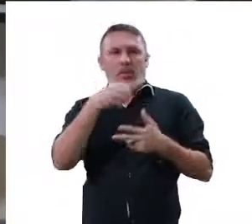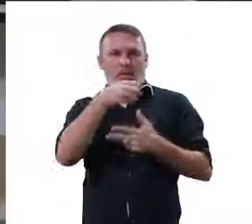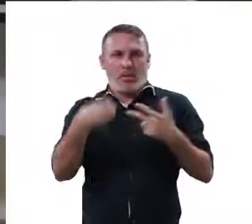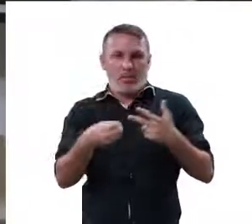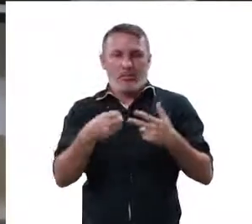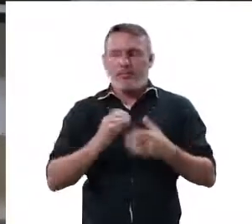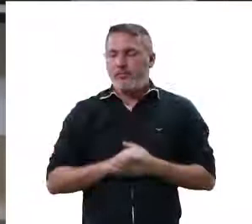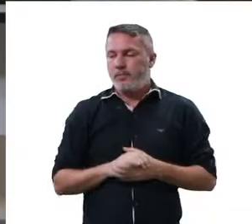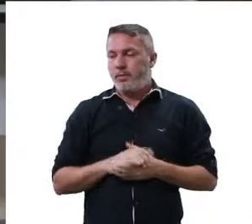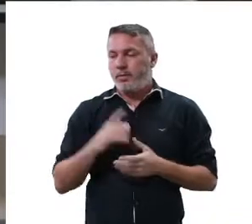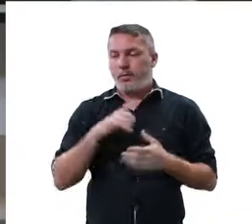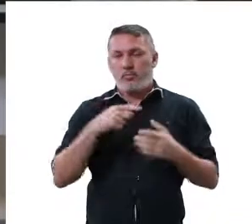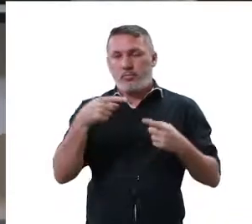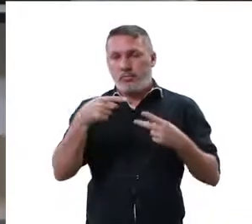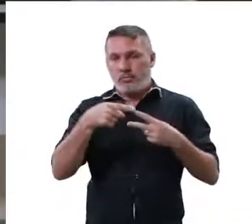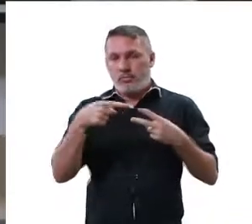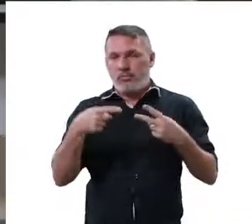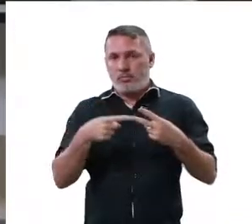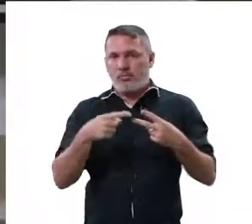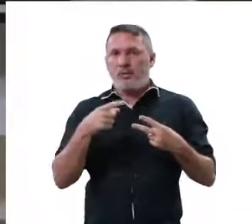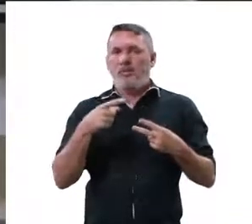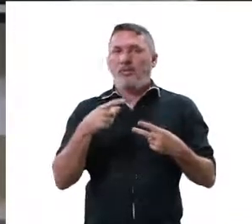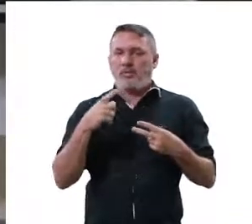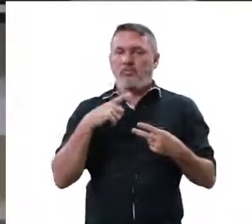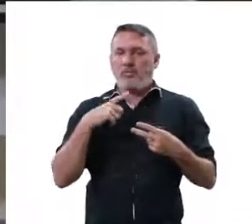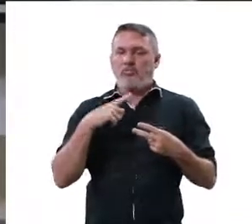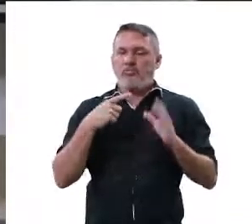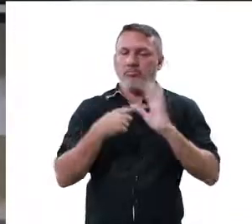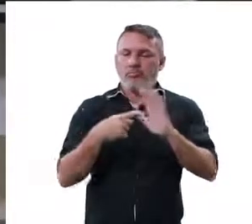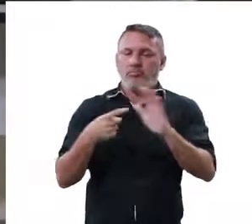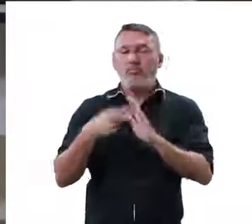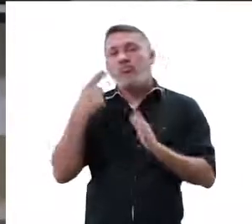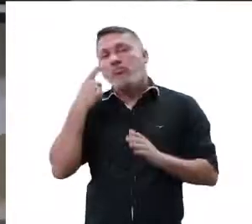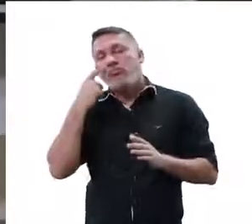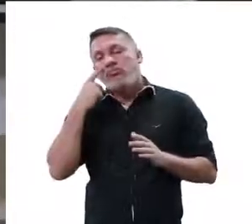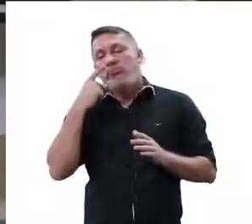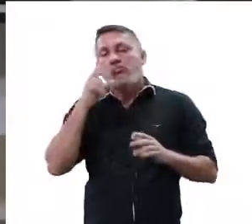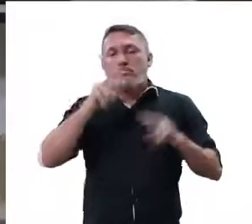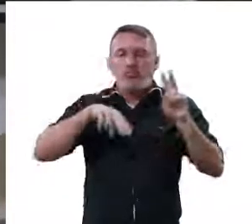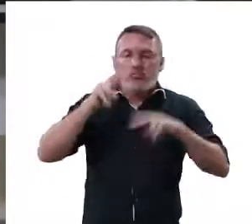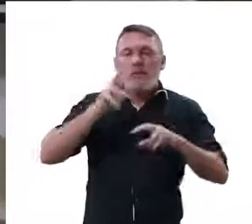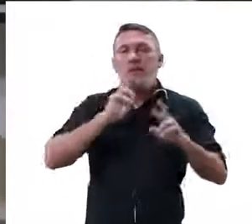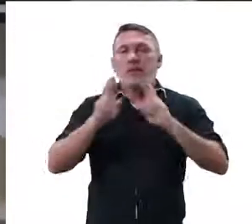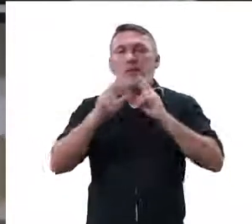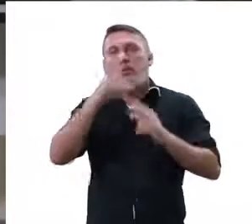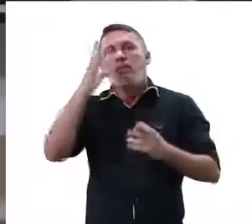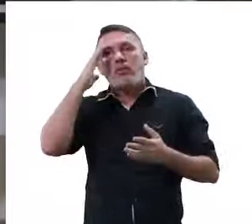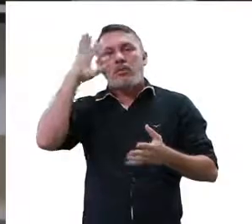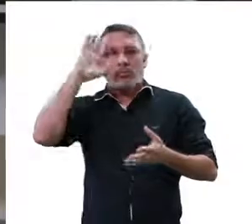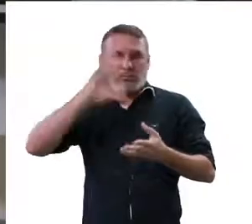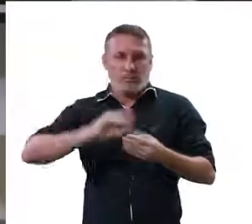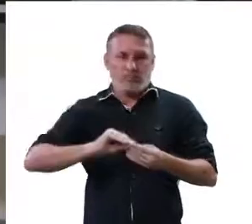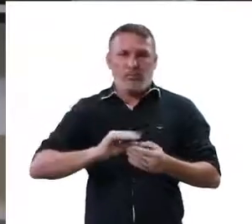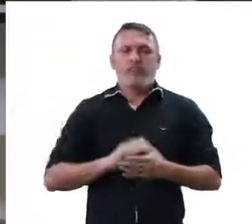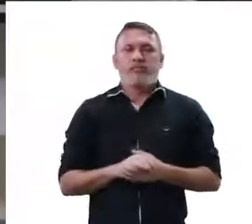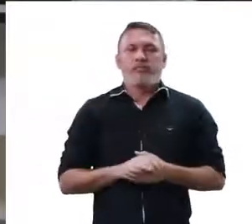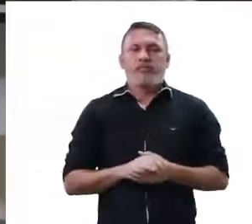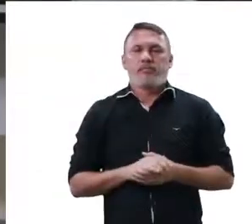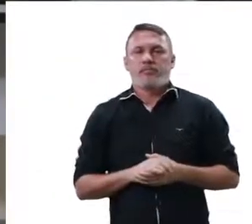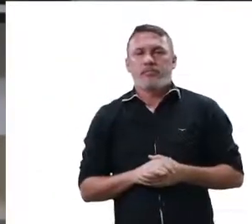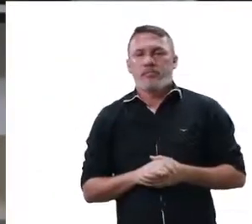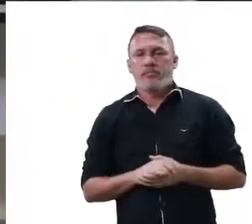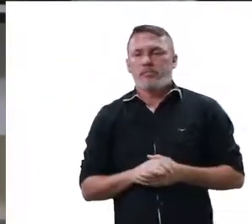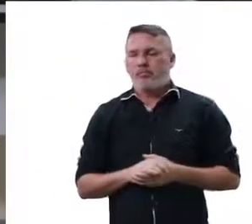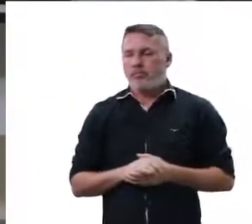nas questões do Enem. Duas questões, como todos os demais, e aí vamos lá para vocês entenderem